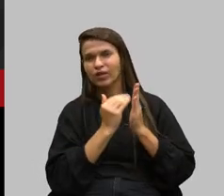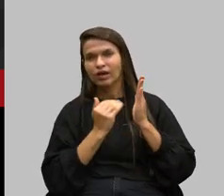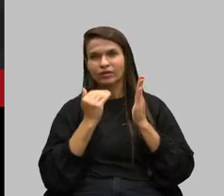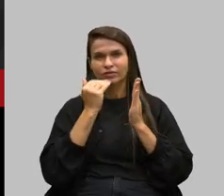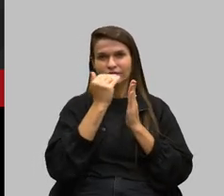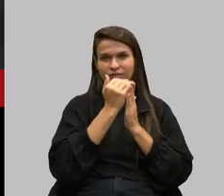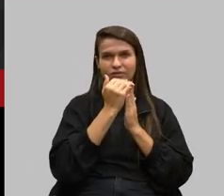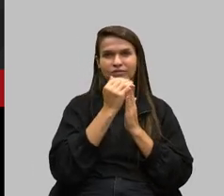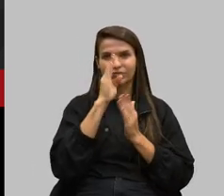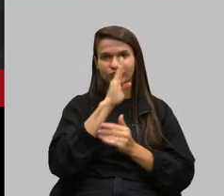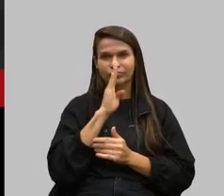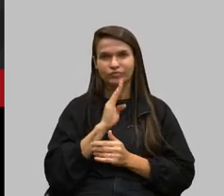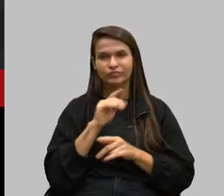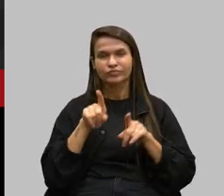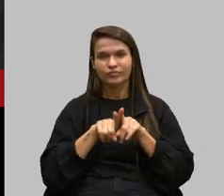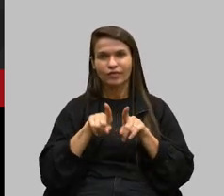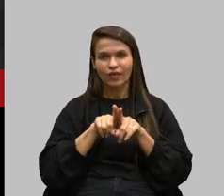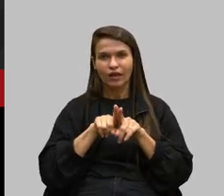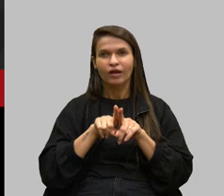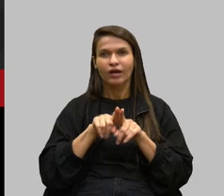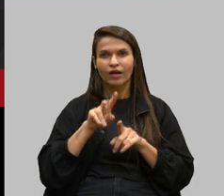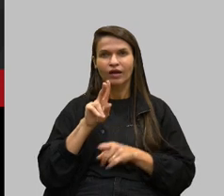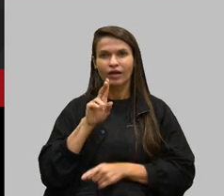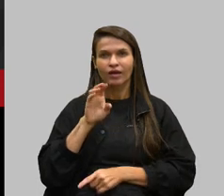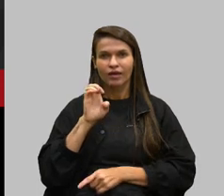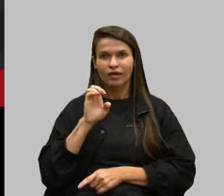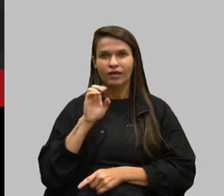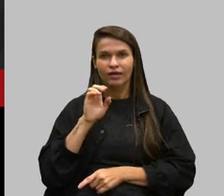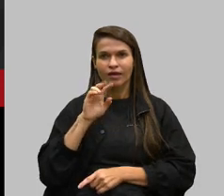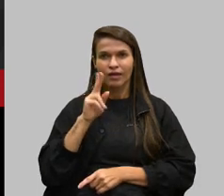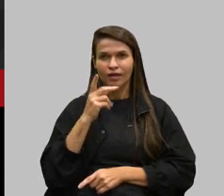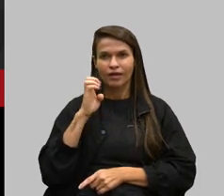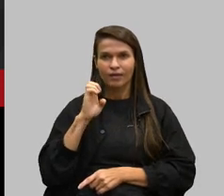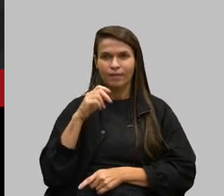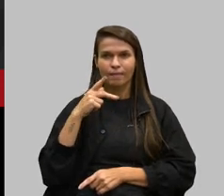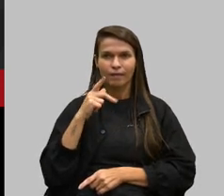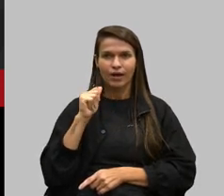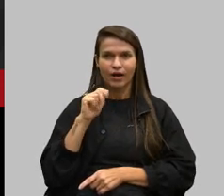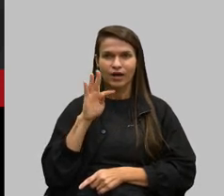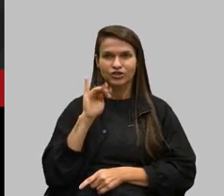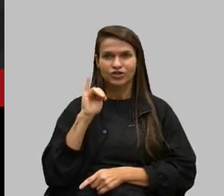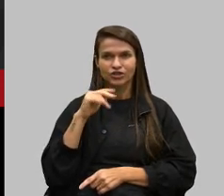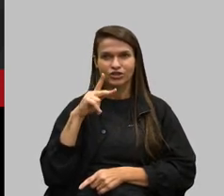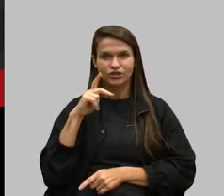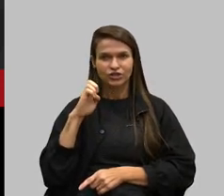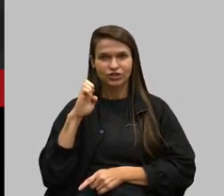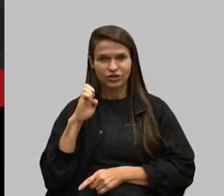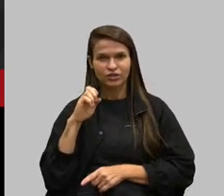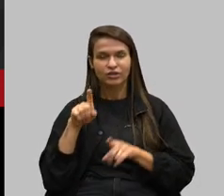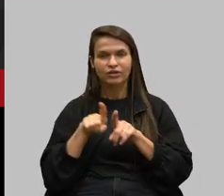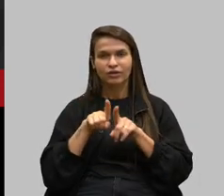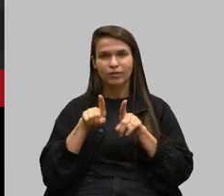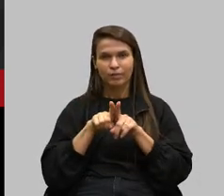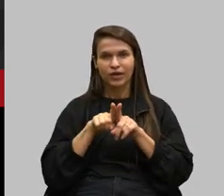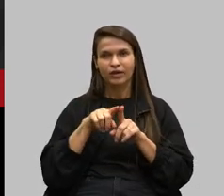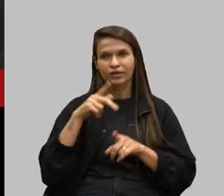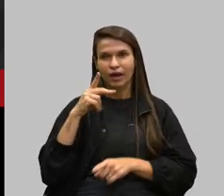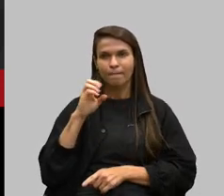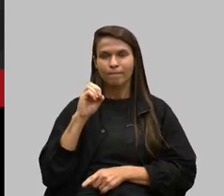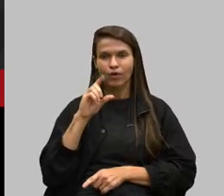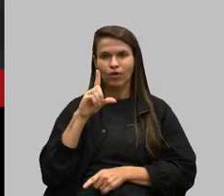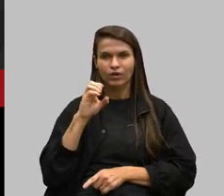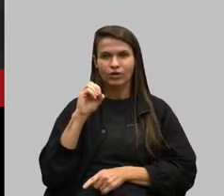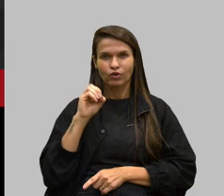cobertura vacinal da Hepatite B 4,2 acima do índice nacional e da pólio oral a gente